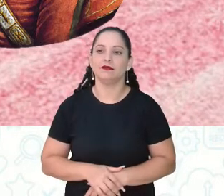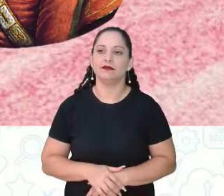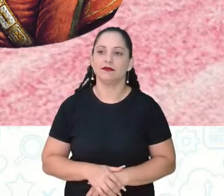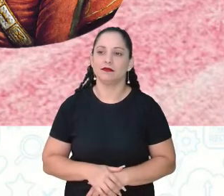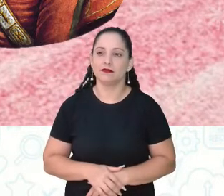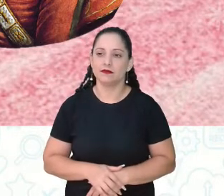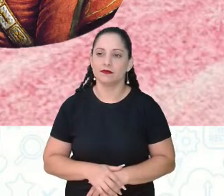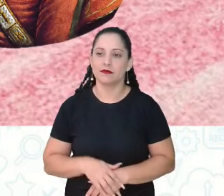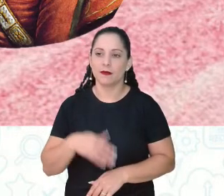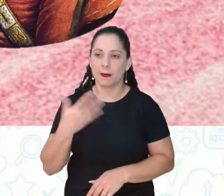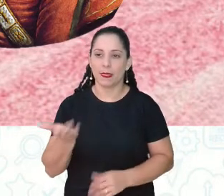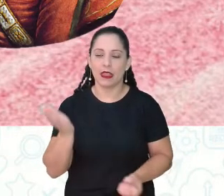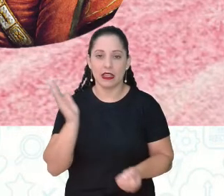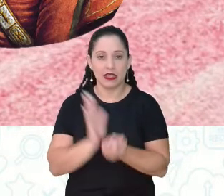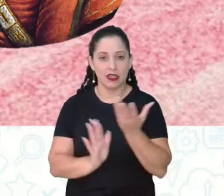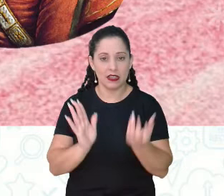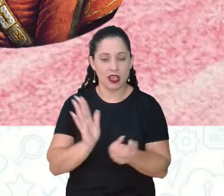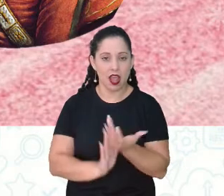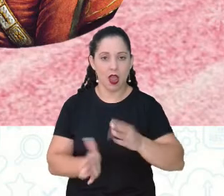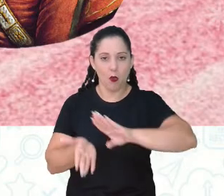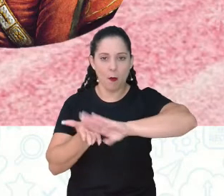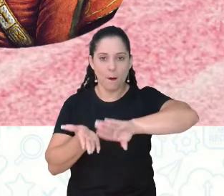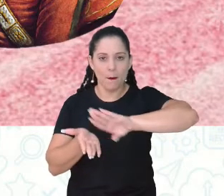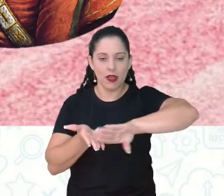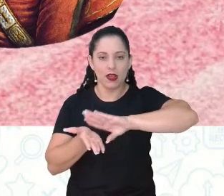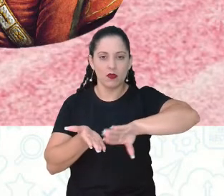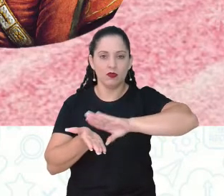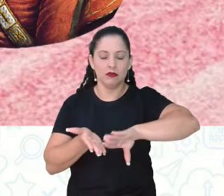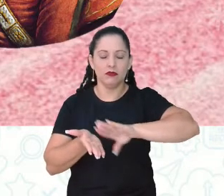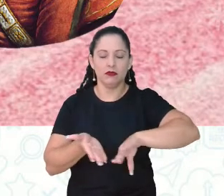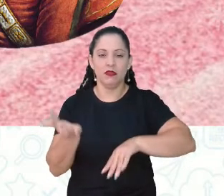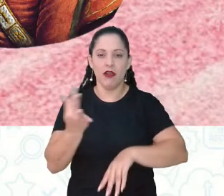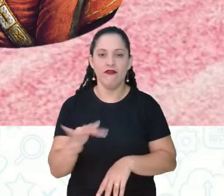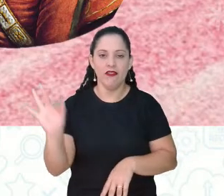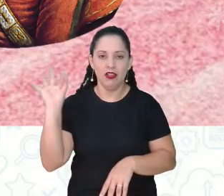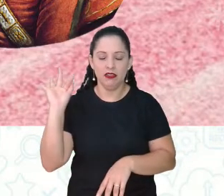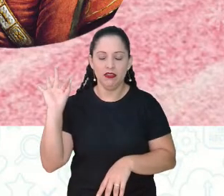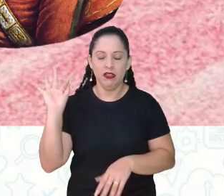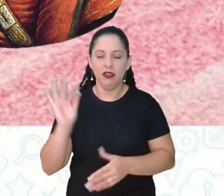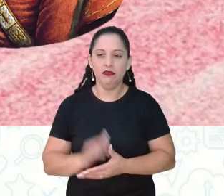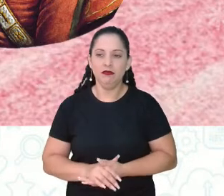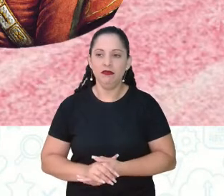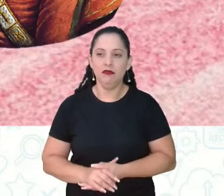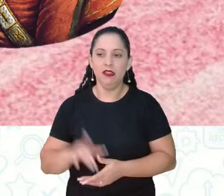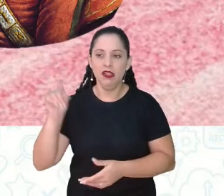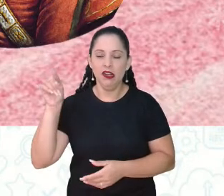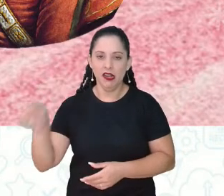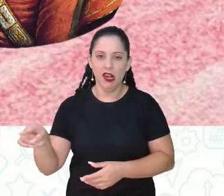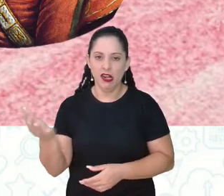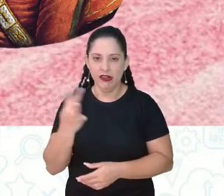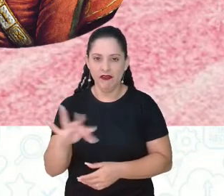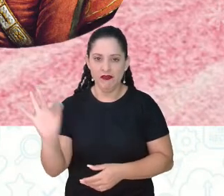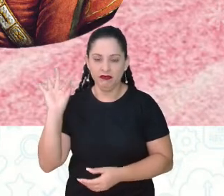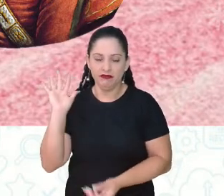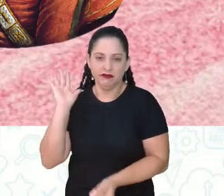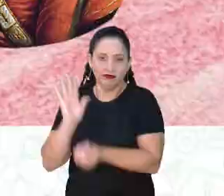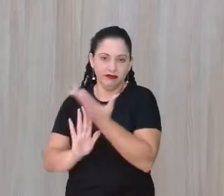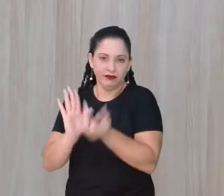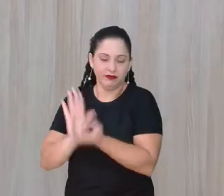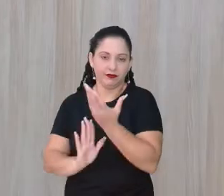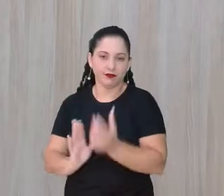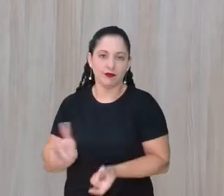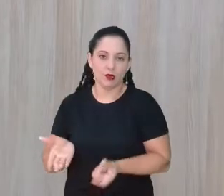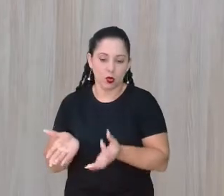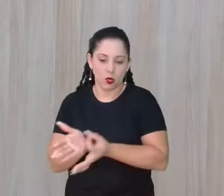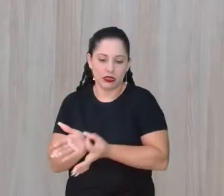a fundação desses bancos na França e se estabelece lá a moeda, né, o